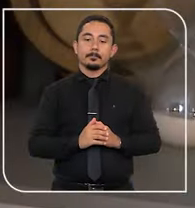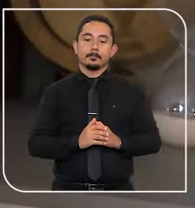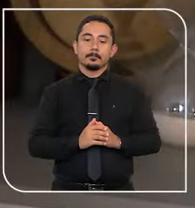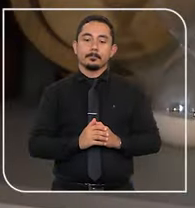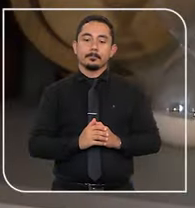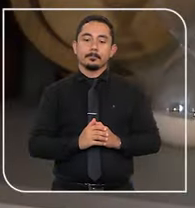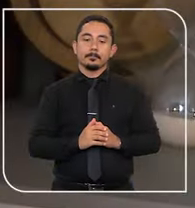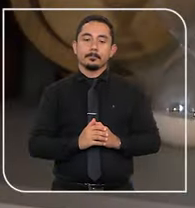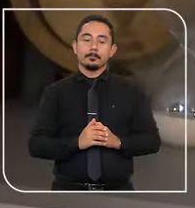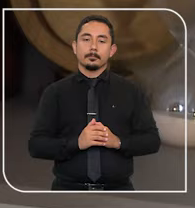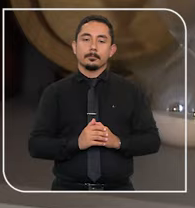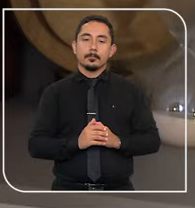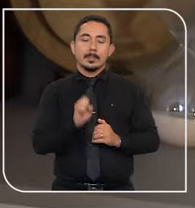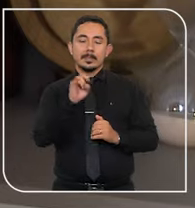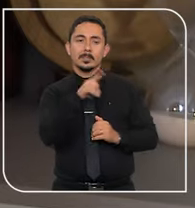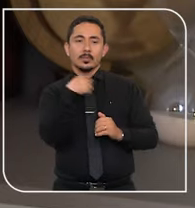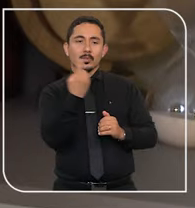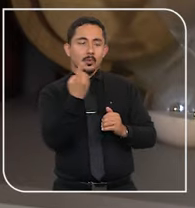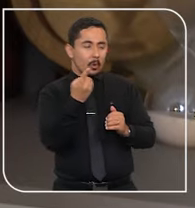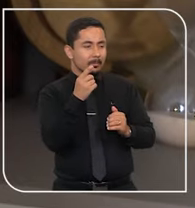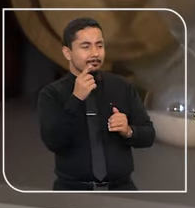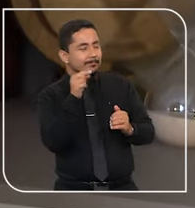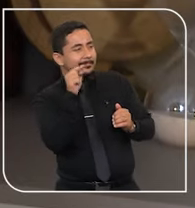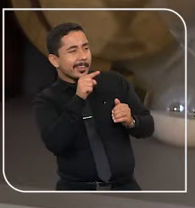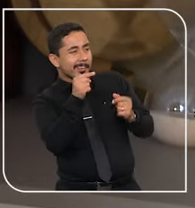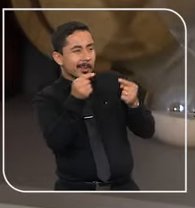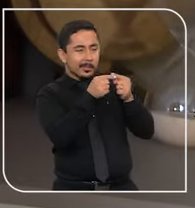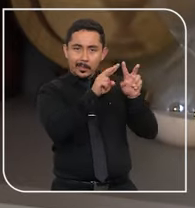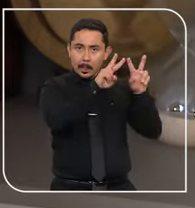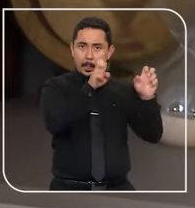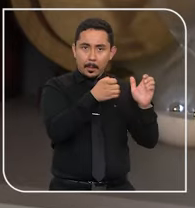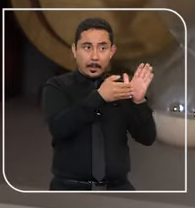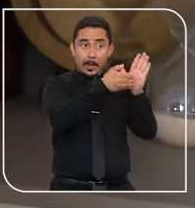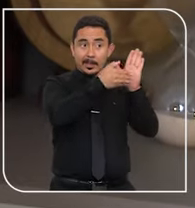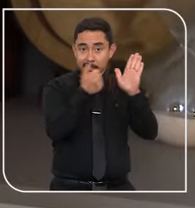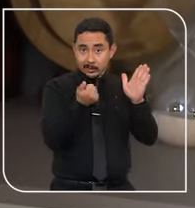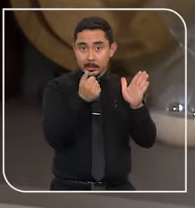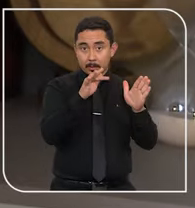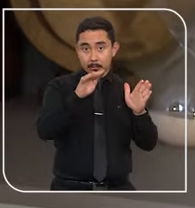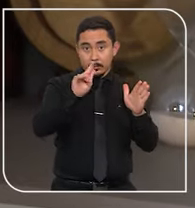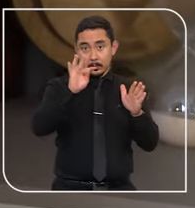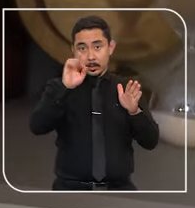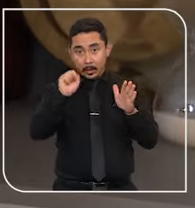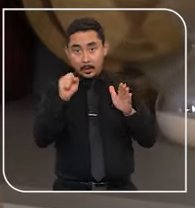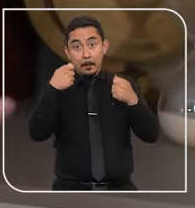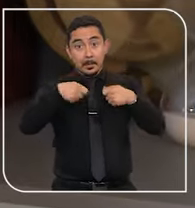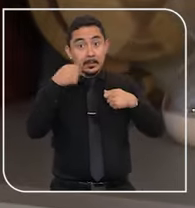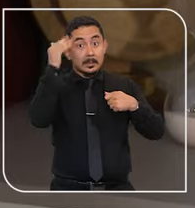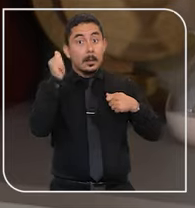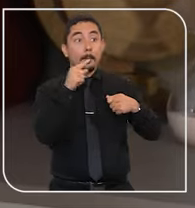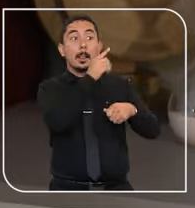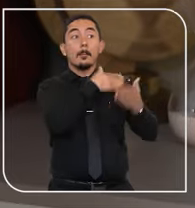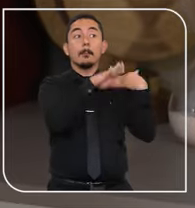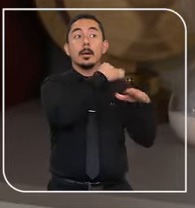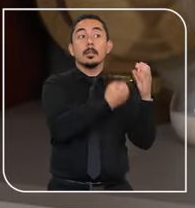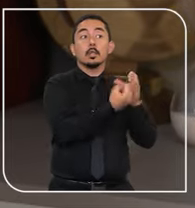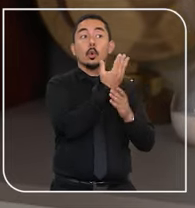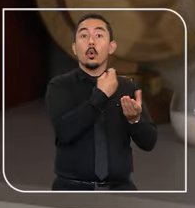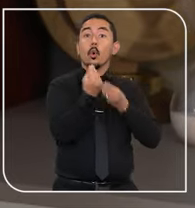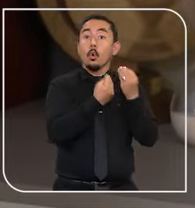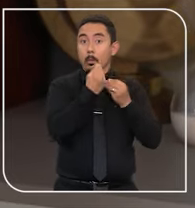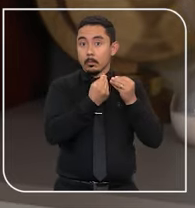eh trata da possibilidade ou não de penhora do FGTS a gente tem que olhar lá para trás da criação do Instituto do